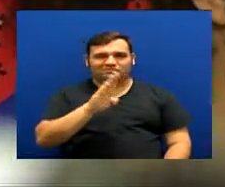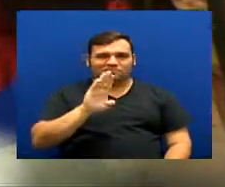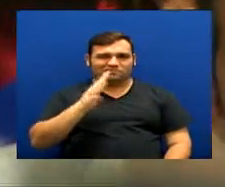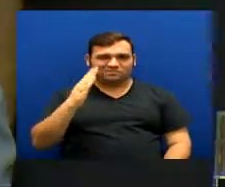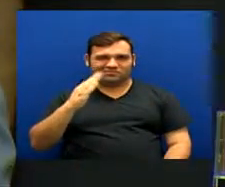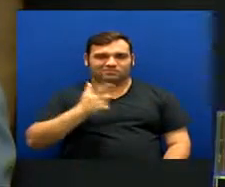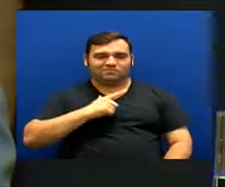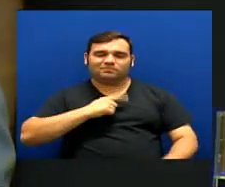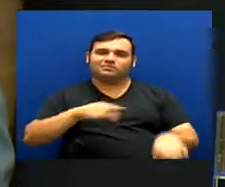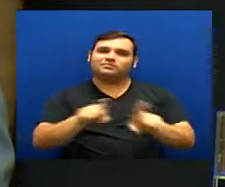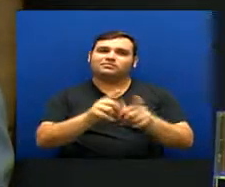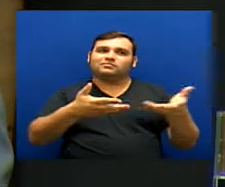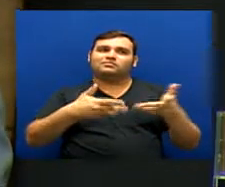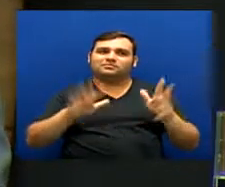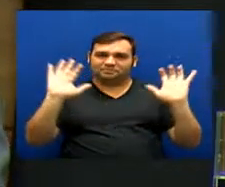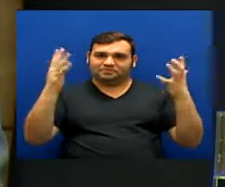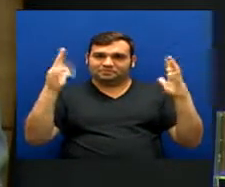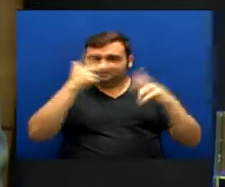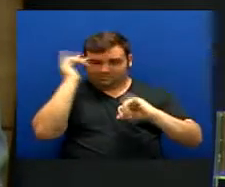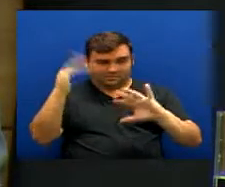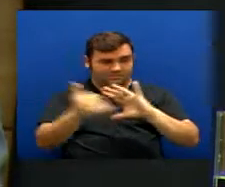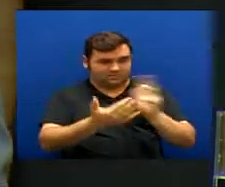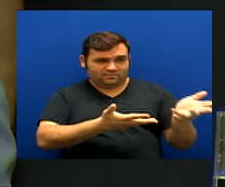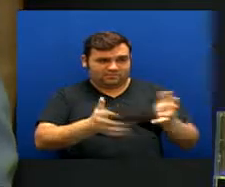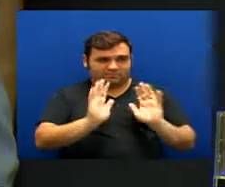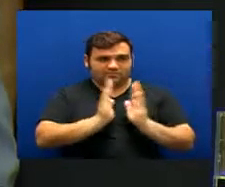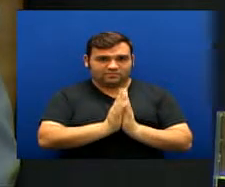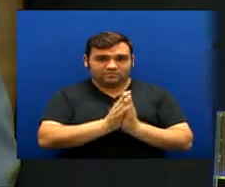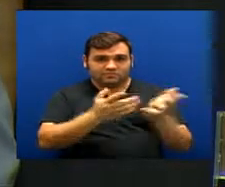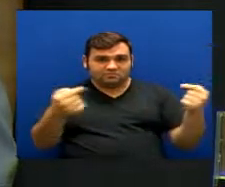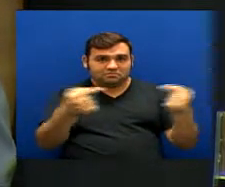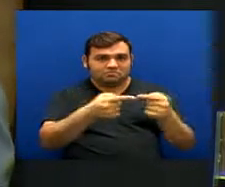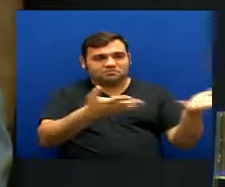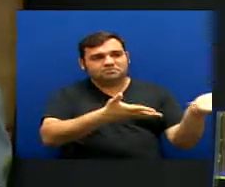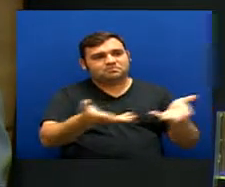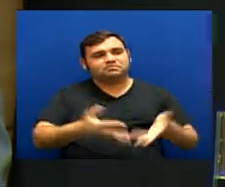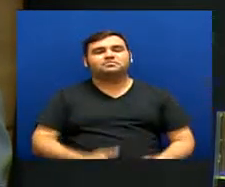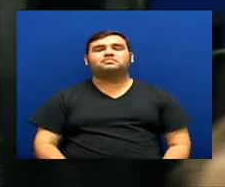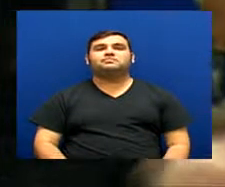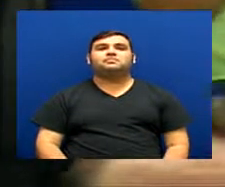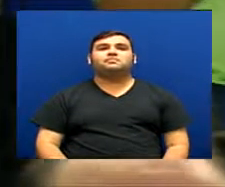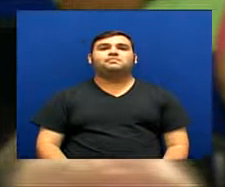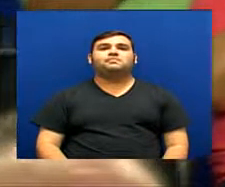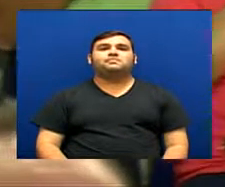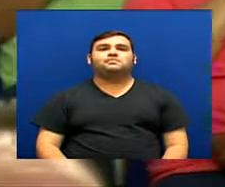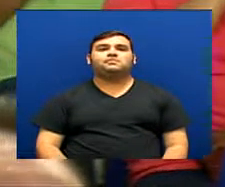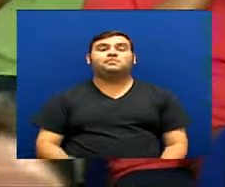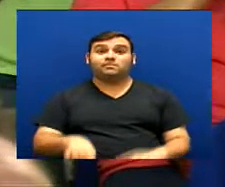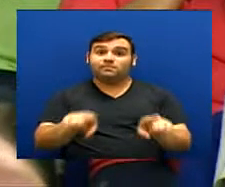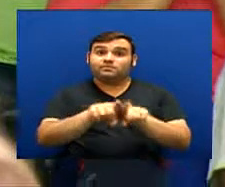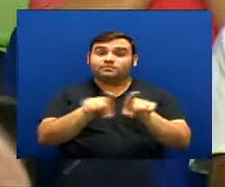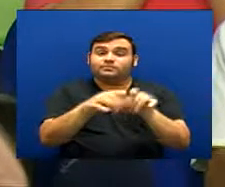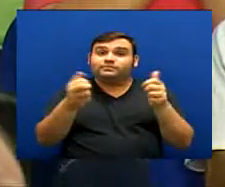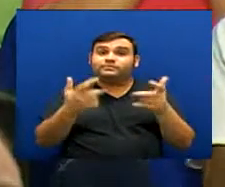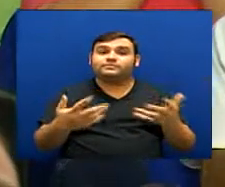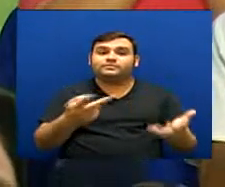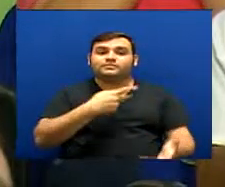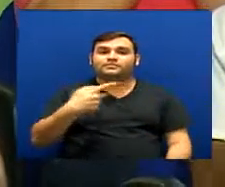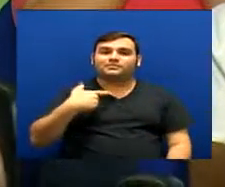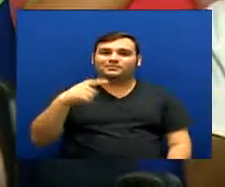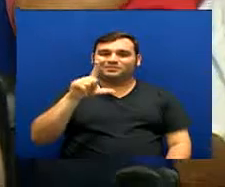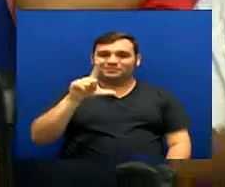quem me deram toda a base da minha instrução e que hoje o pouco de